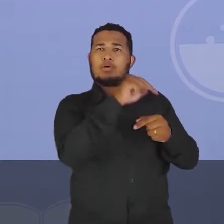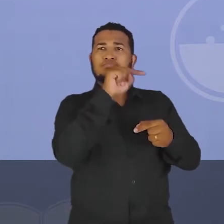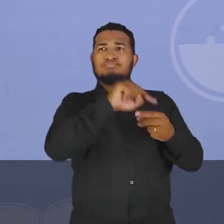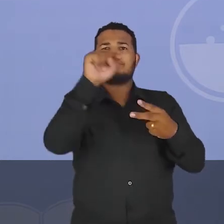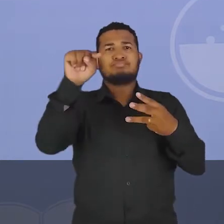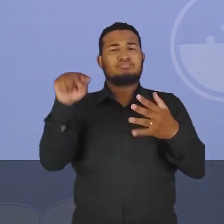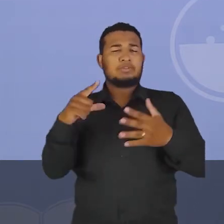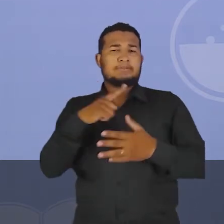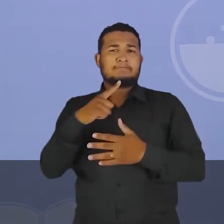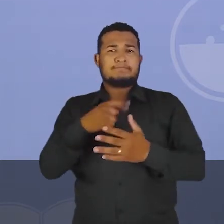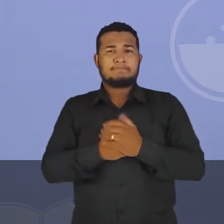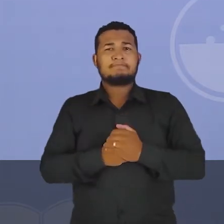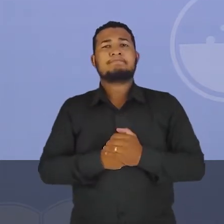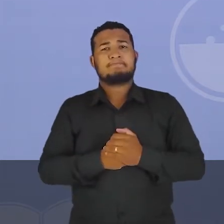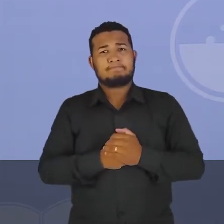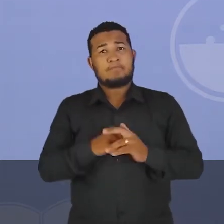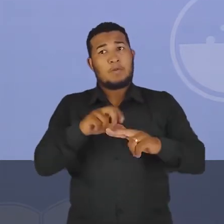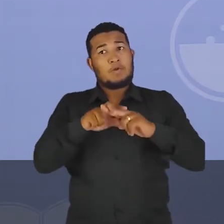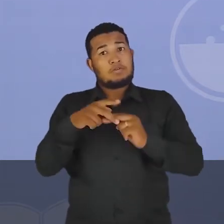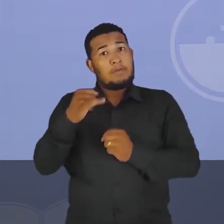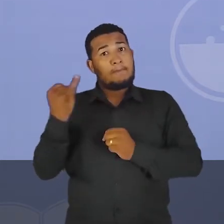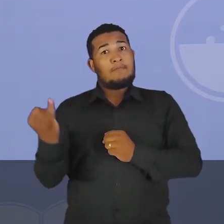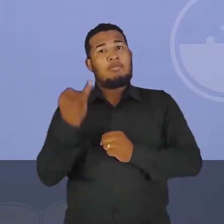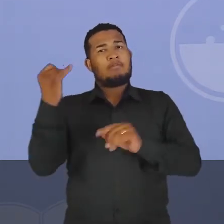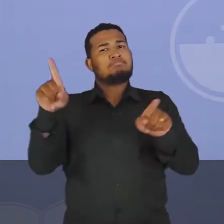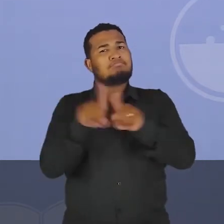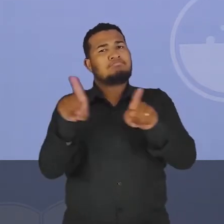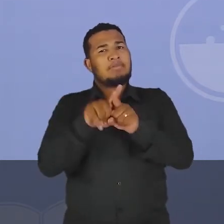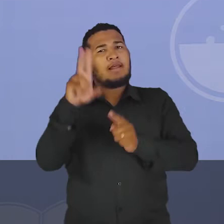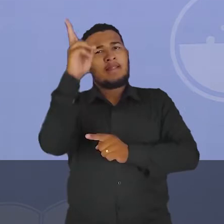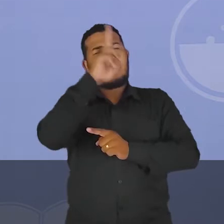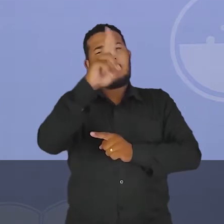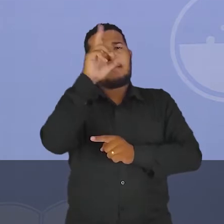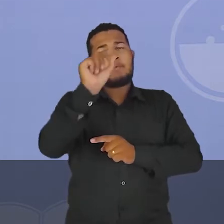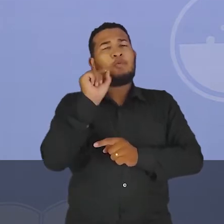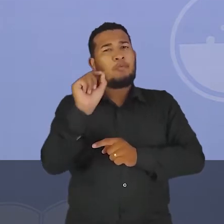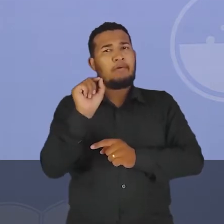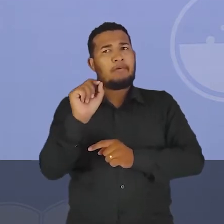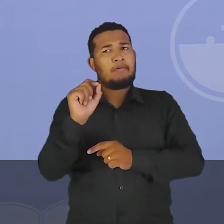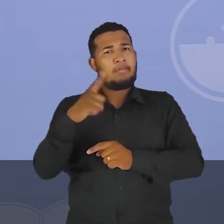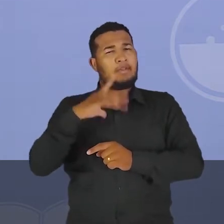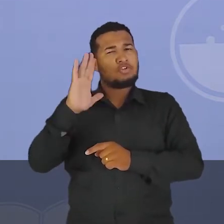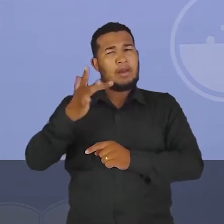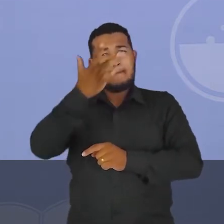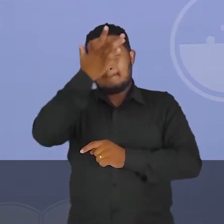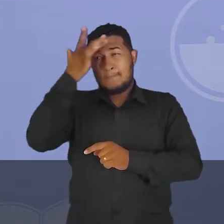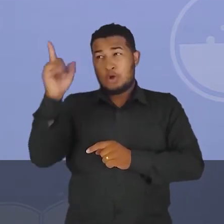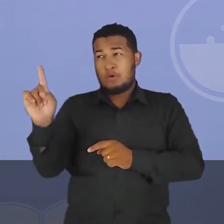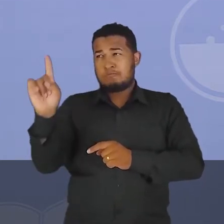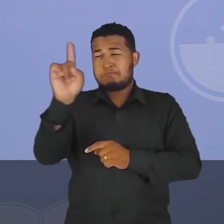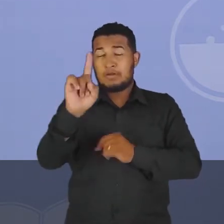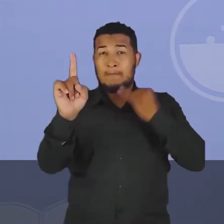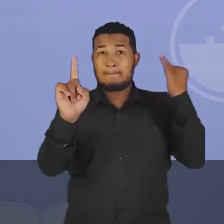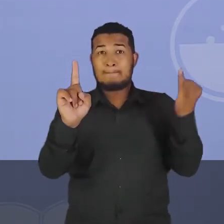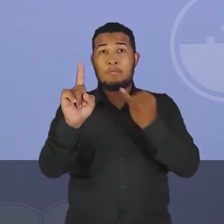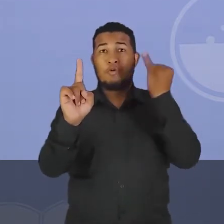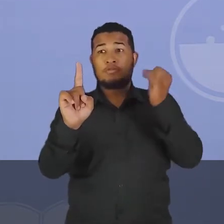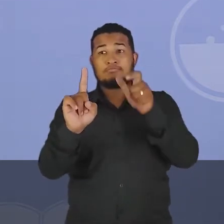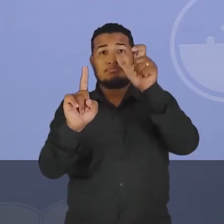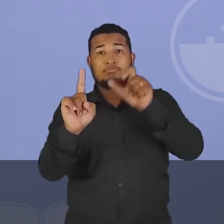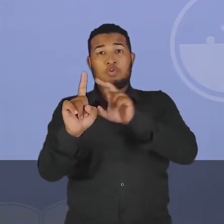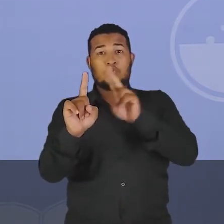E aí também eu acho que é importante a gente lembrar a chegada de um frei importante jesuíta chamado